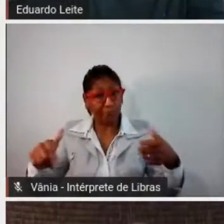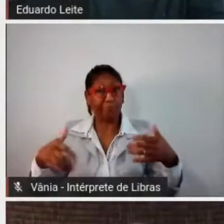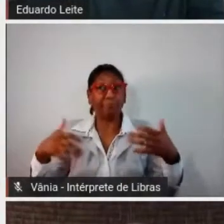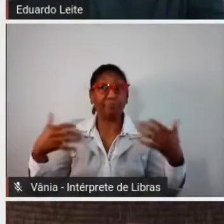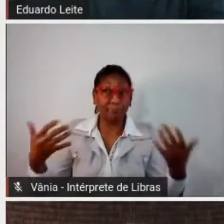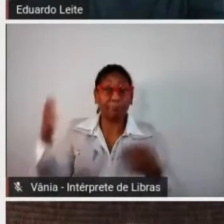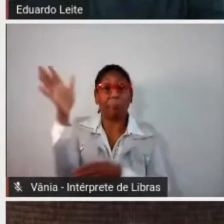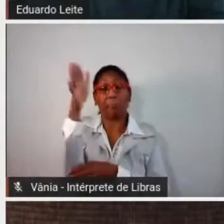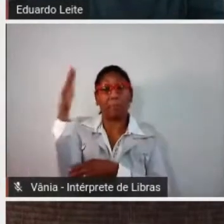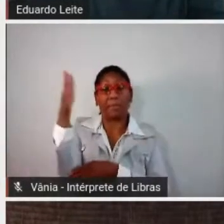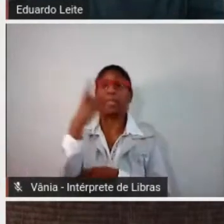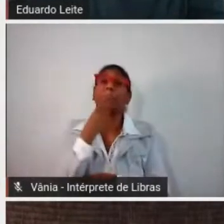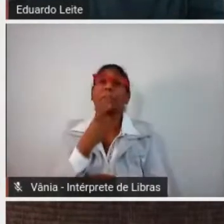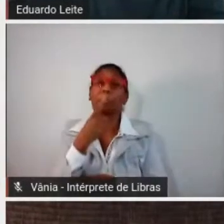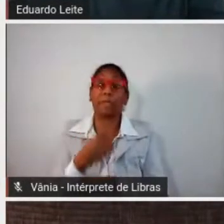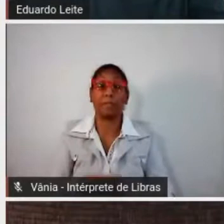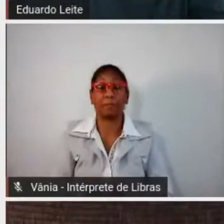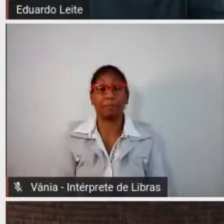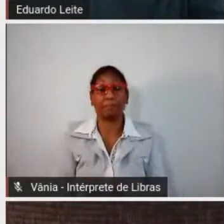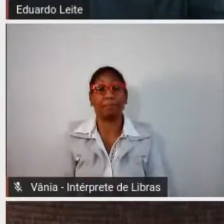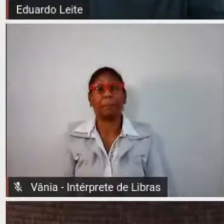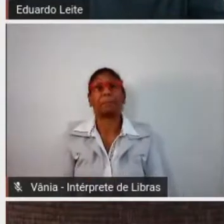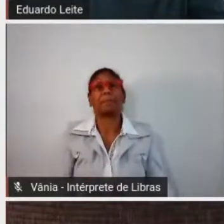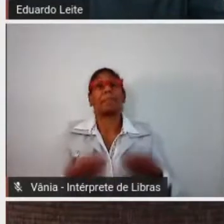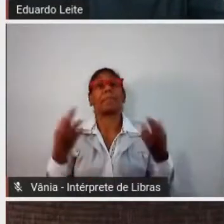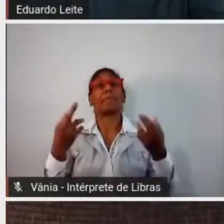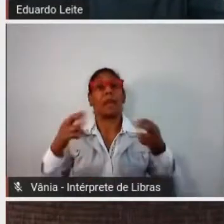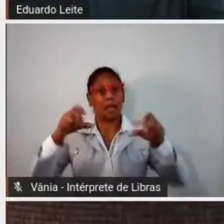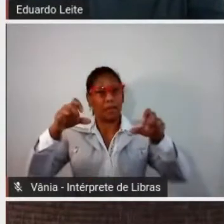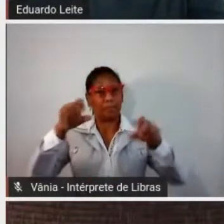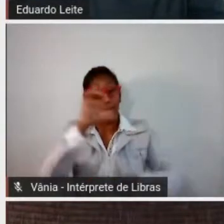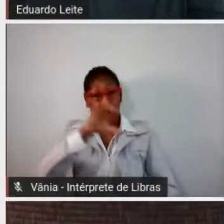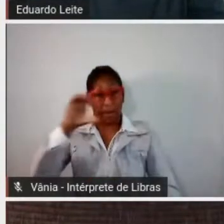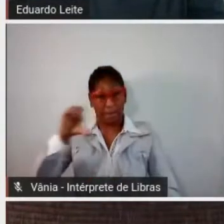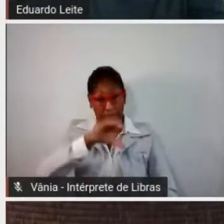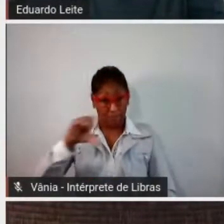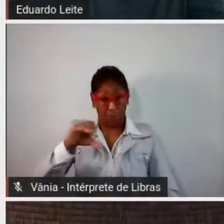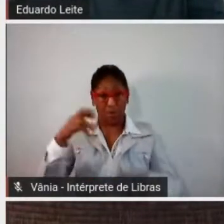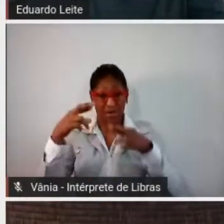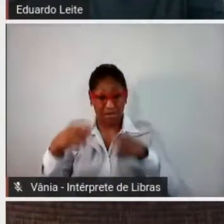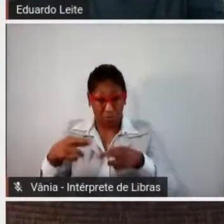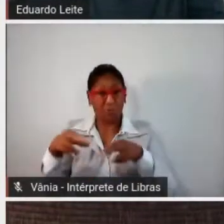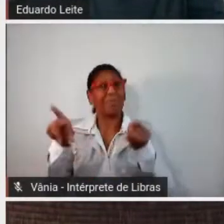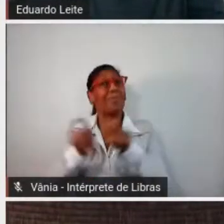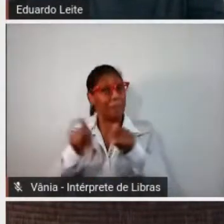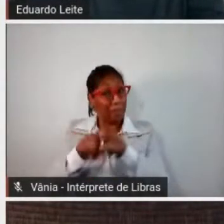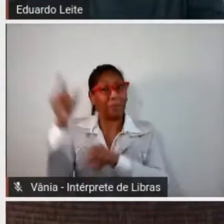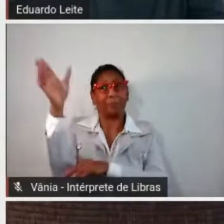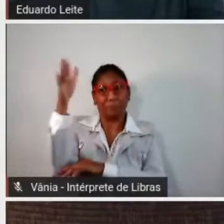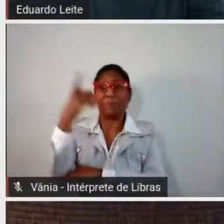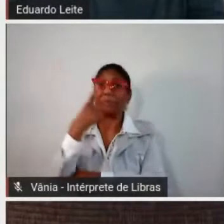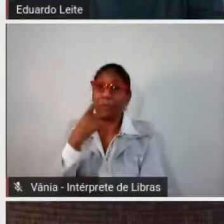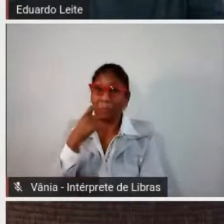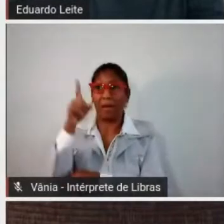na bandeira vermelha. A região de Capão da Canoa está também na trava, né, da bandeira vermelha. Na verdade, ela